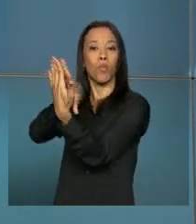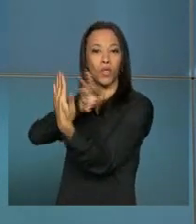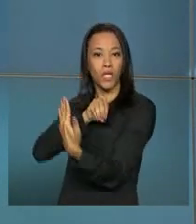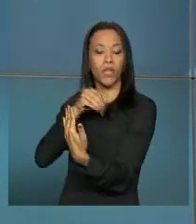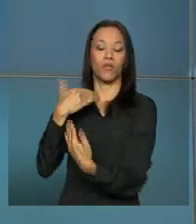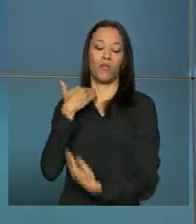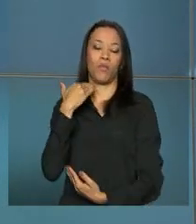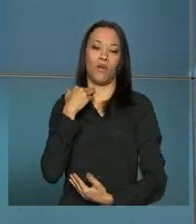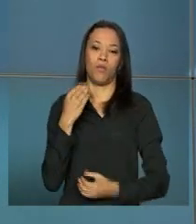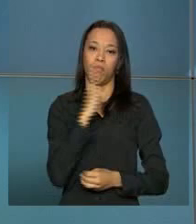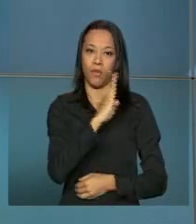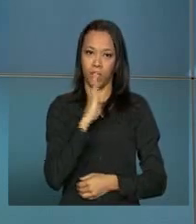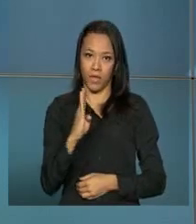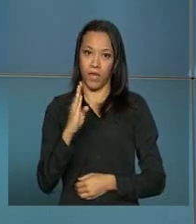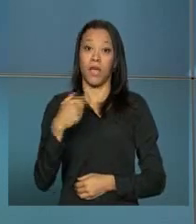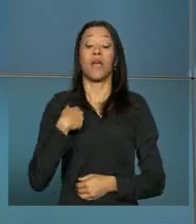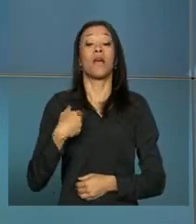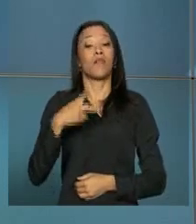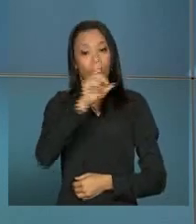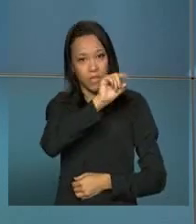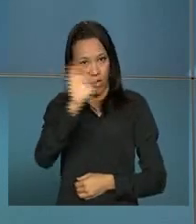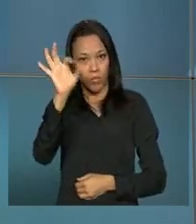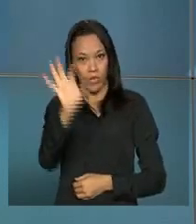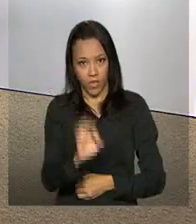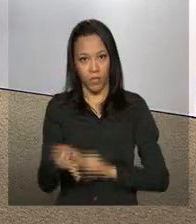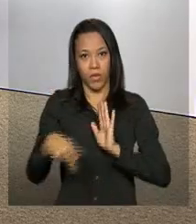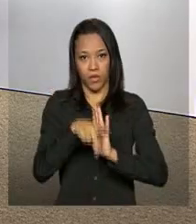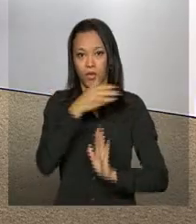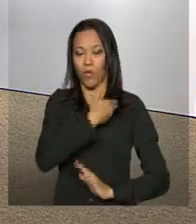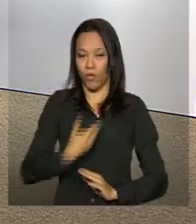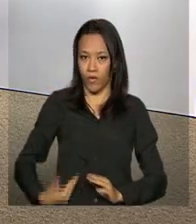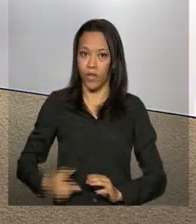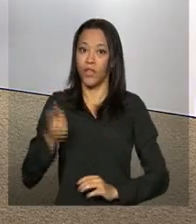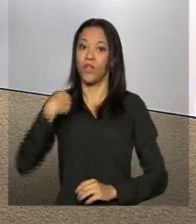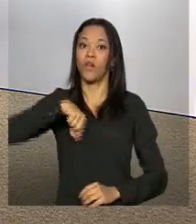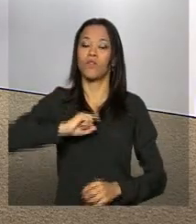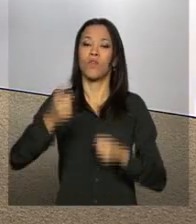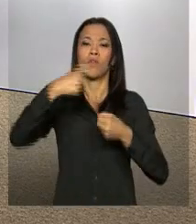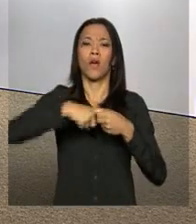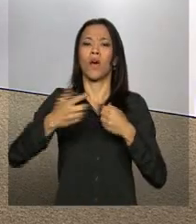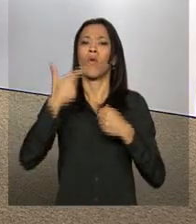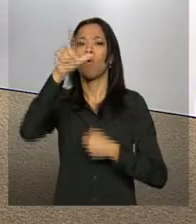que a Caixa continuará 100% pública. E nós podemos voltar a qualquer